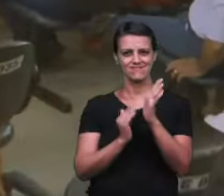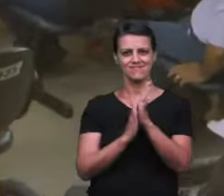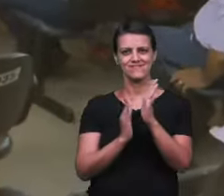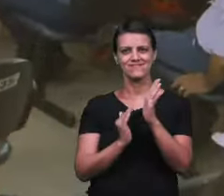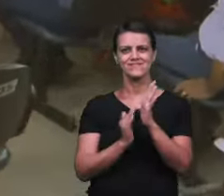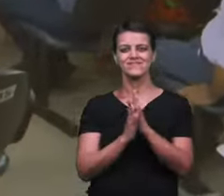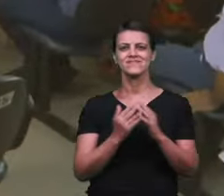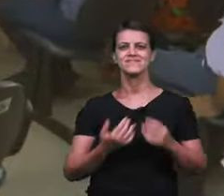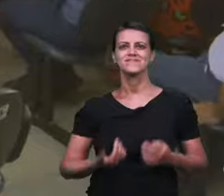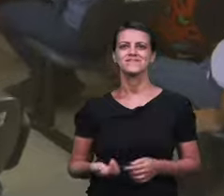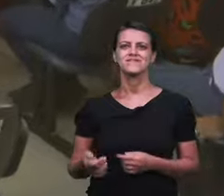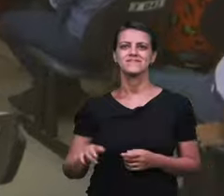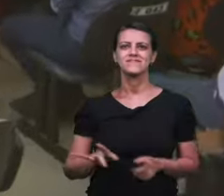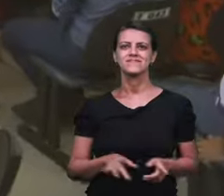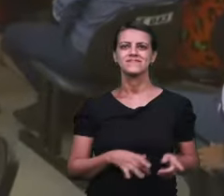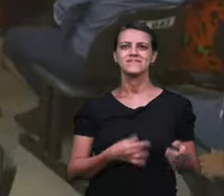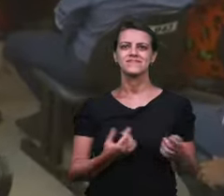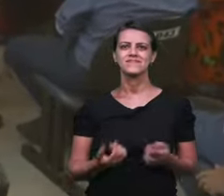Glória a Deus.